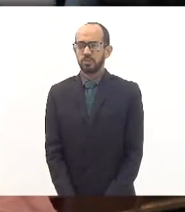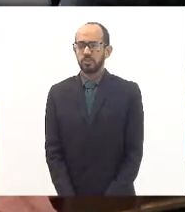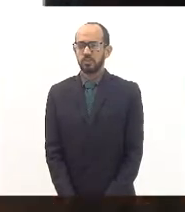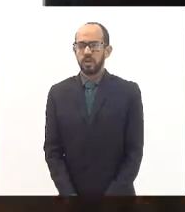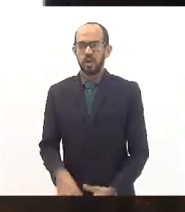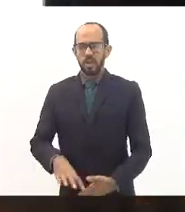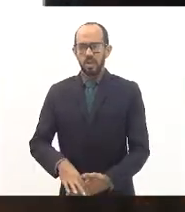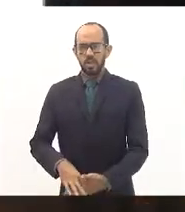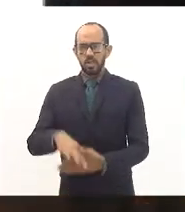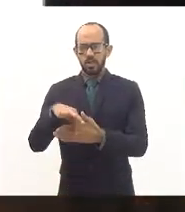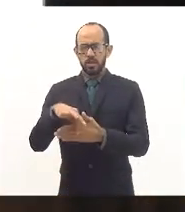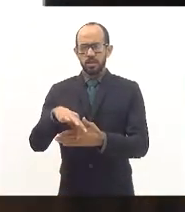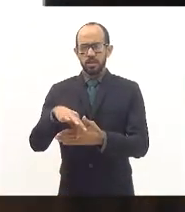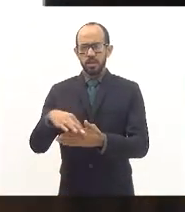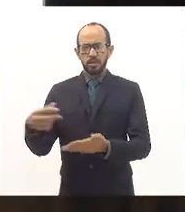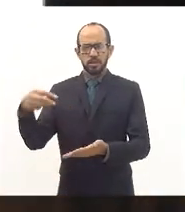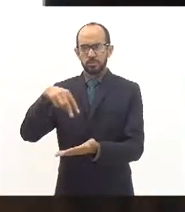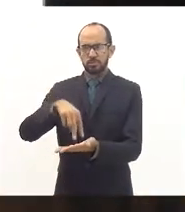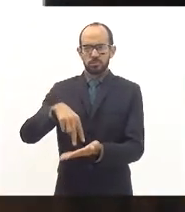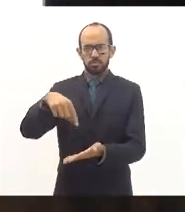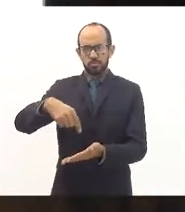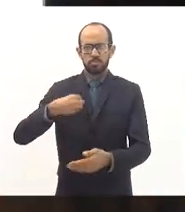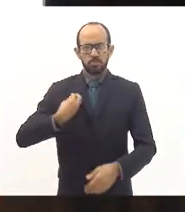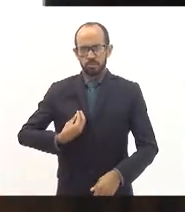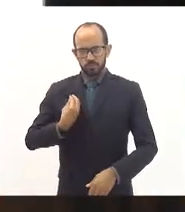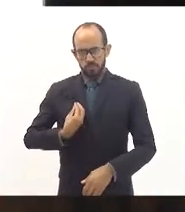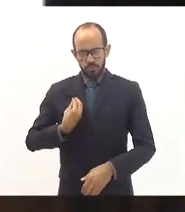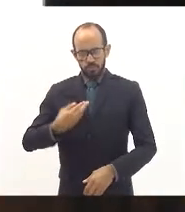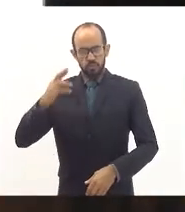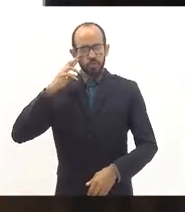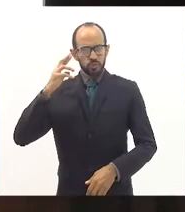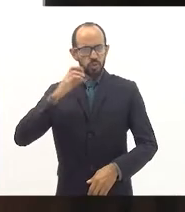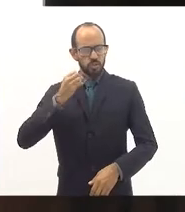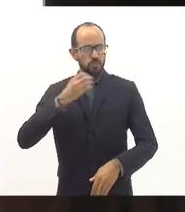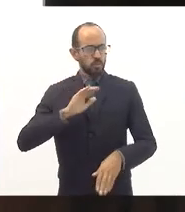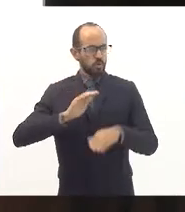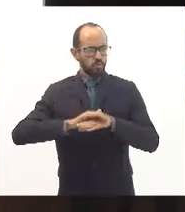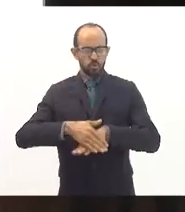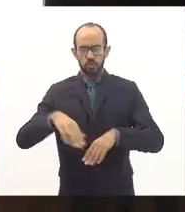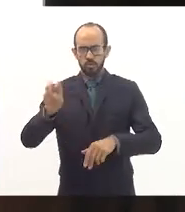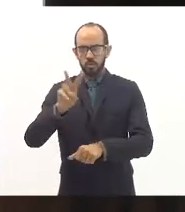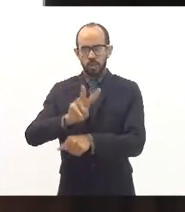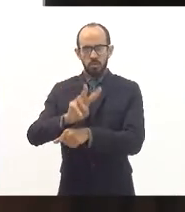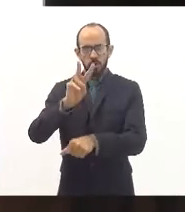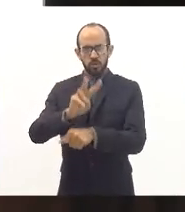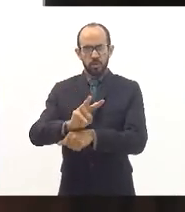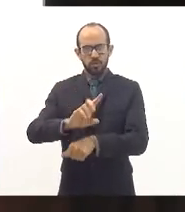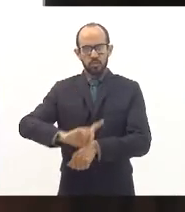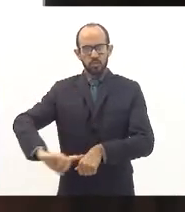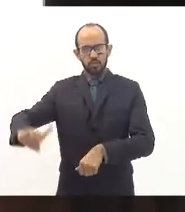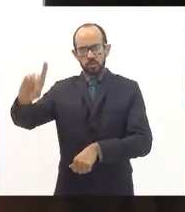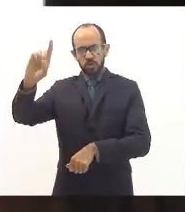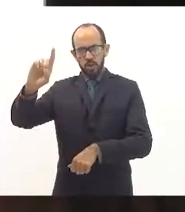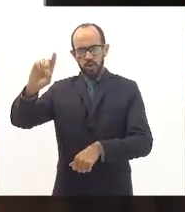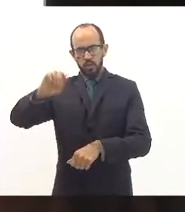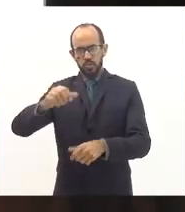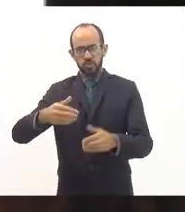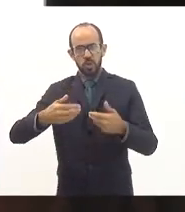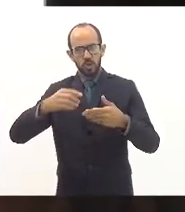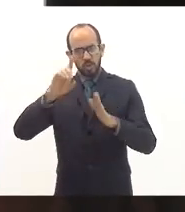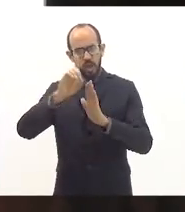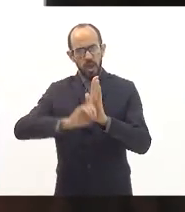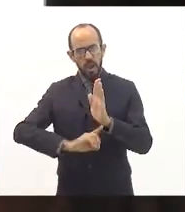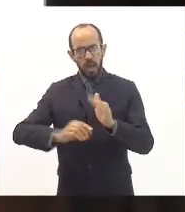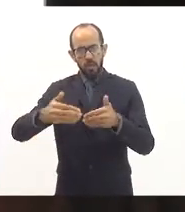Autoridades presentes, senhoras, senhores, boa noite. Sobre a proteção de Deus, declaro